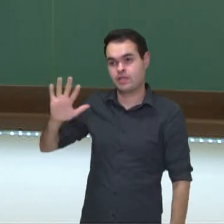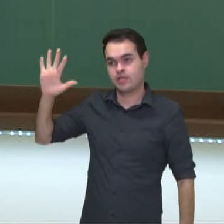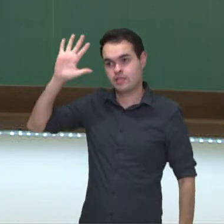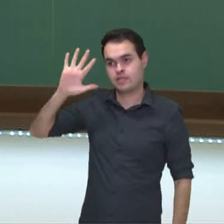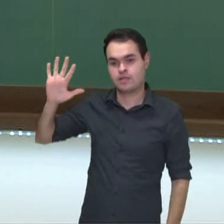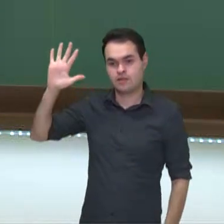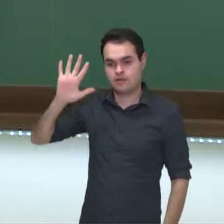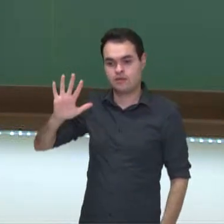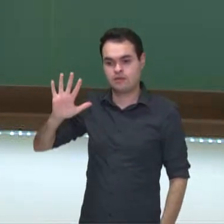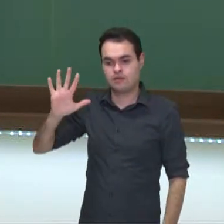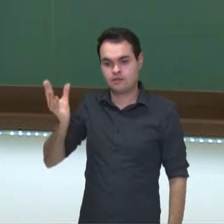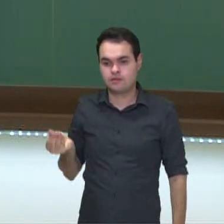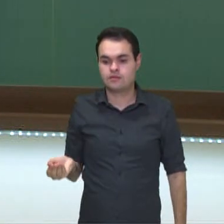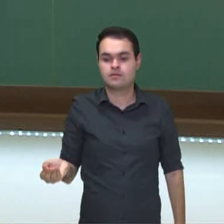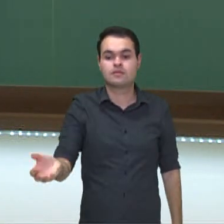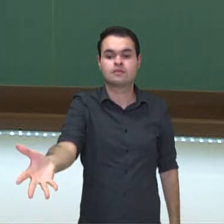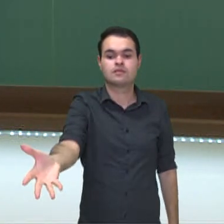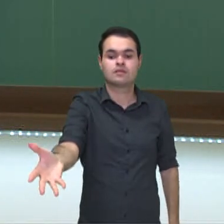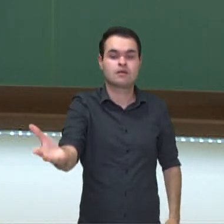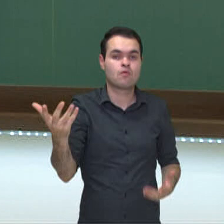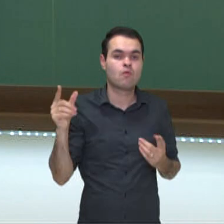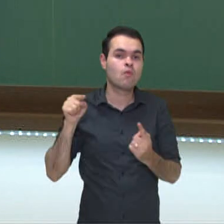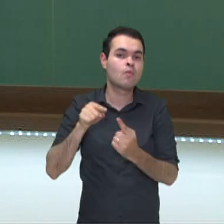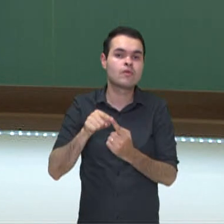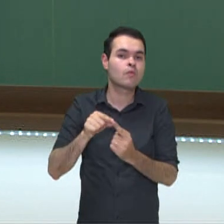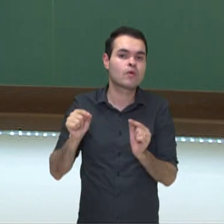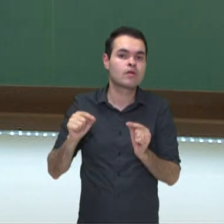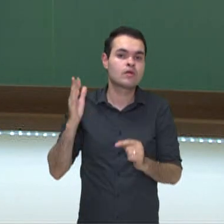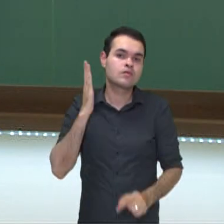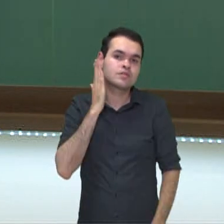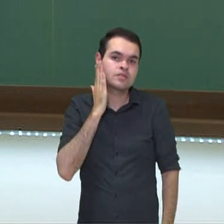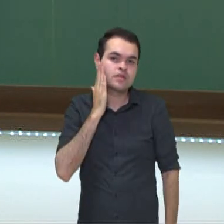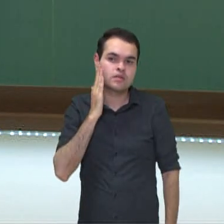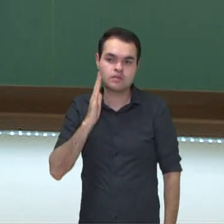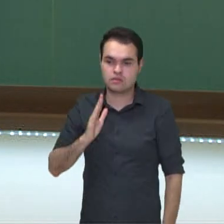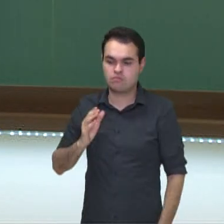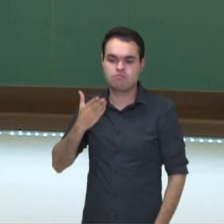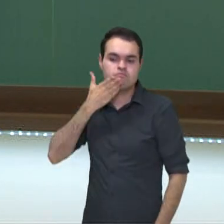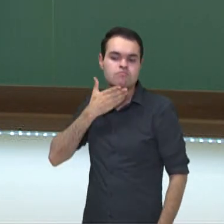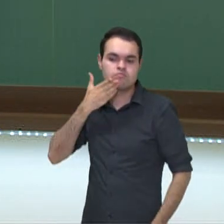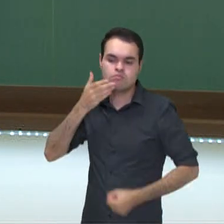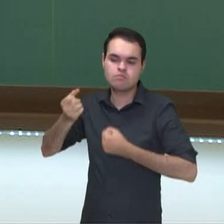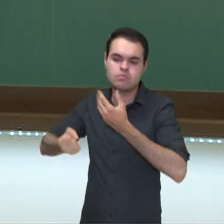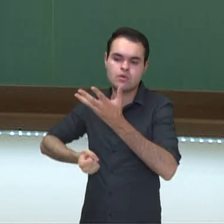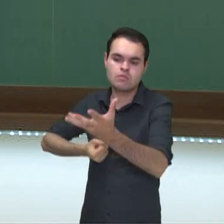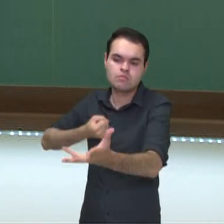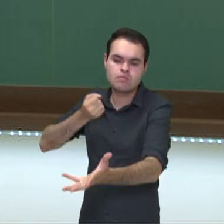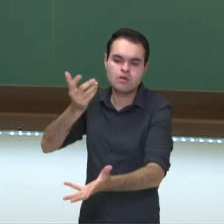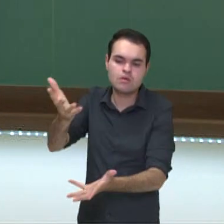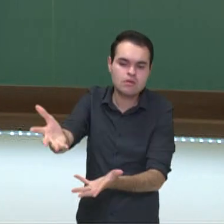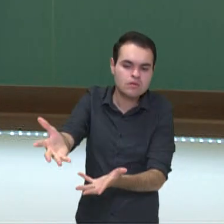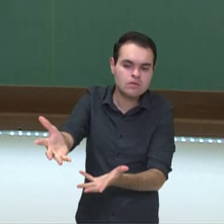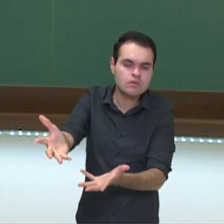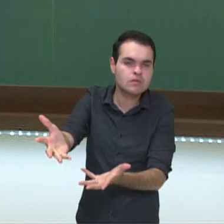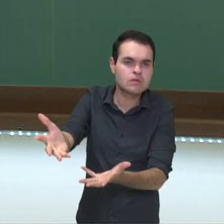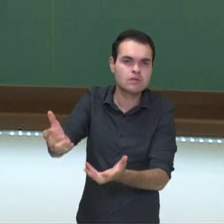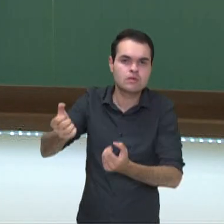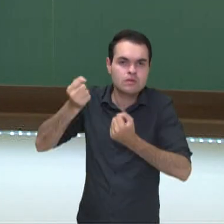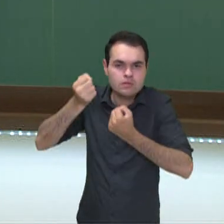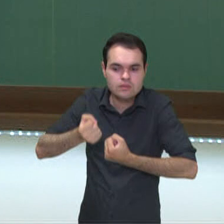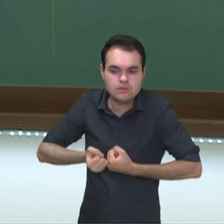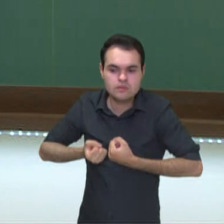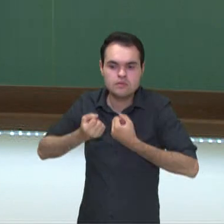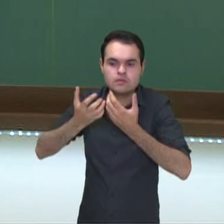alcançar uma finalidade, certo? E como que eu sei se o meu discurso ele fez sentido ou não? Quando aquela